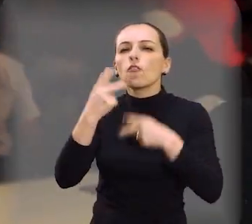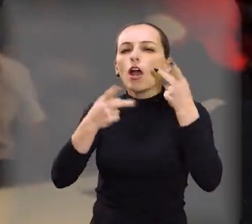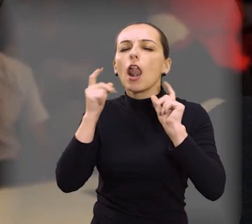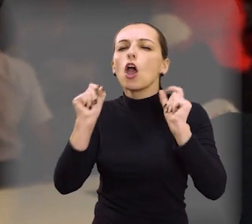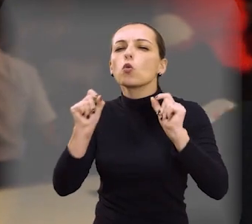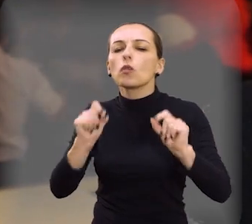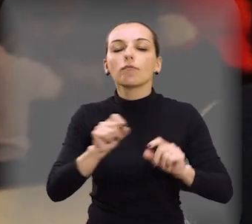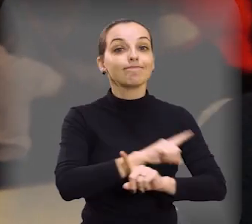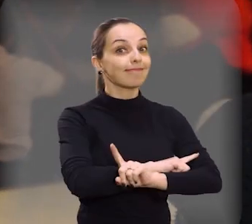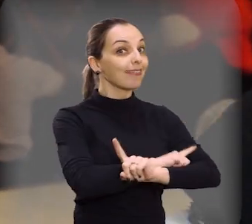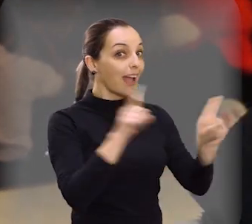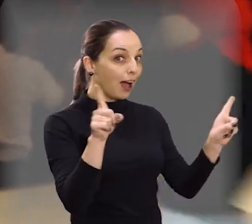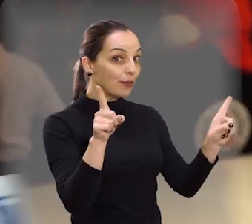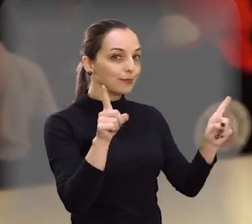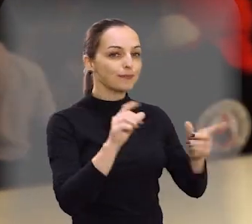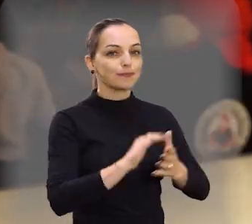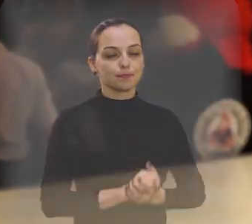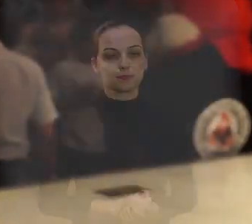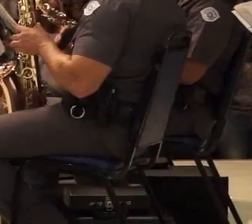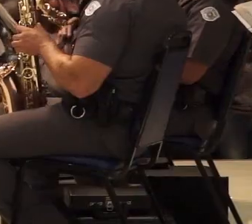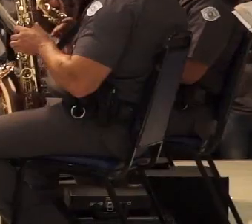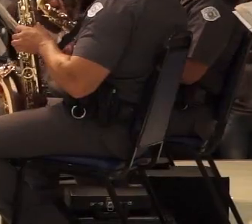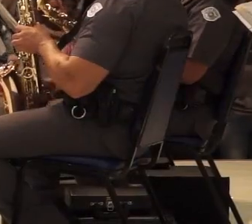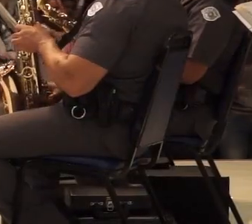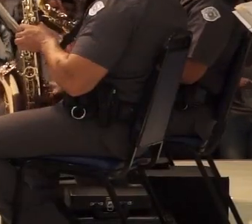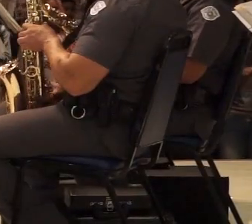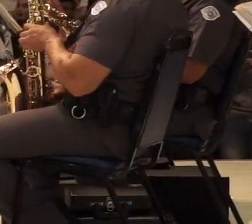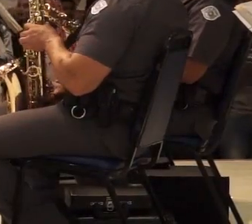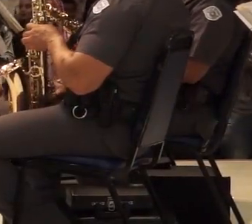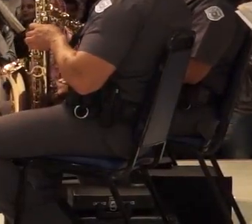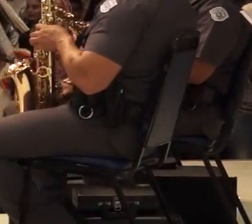as drogas, a gente diz o quê? Não!